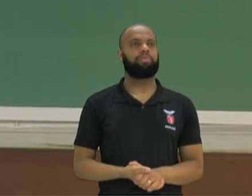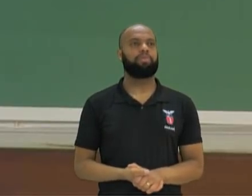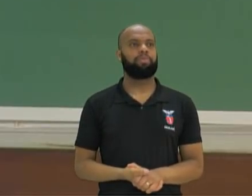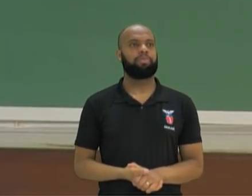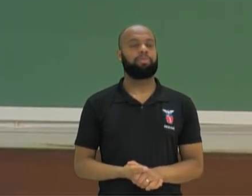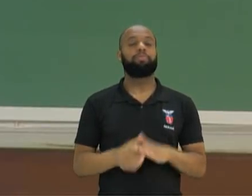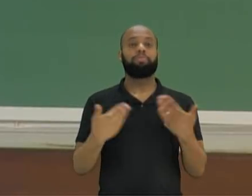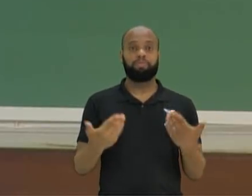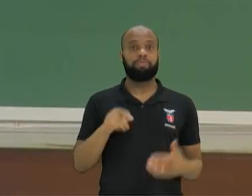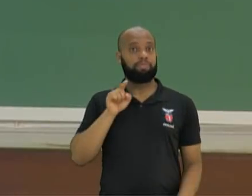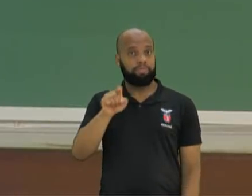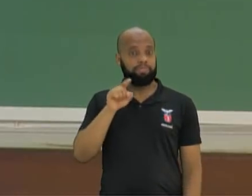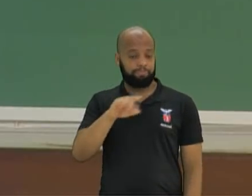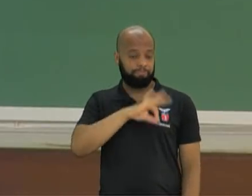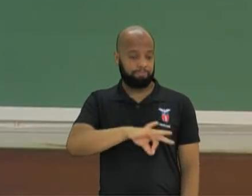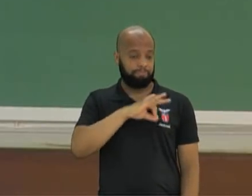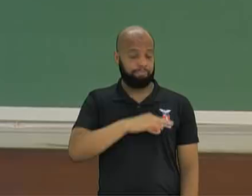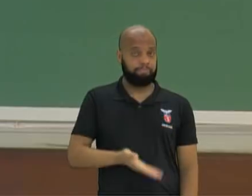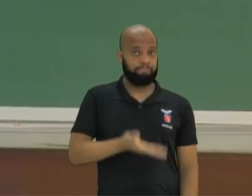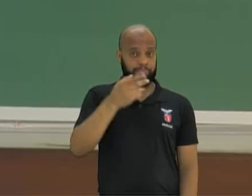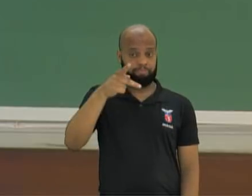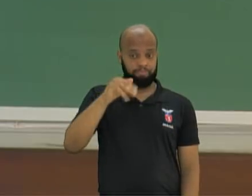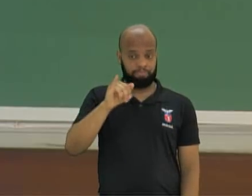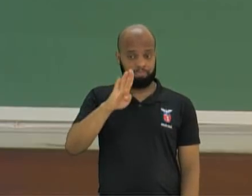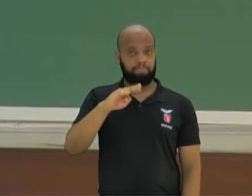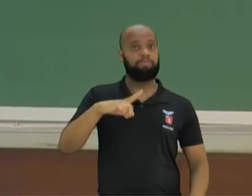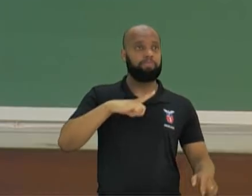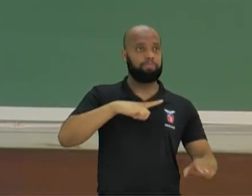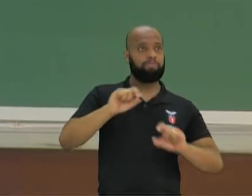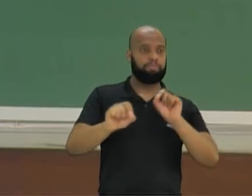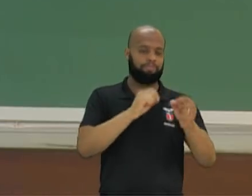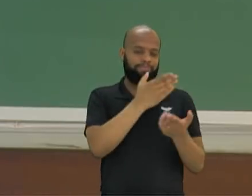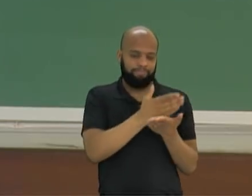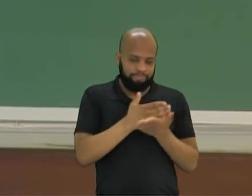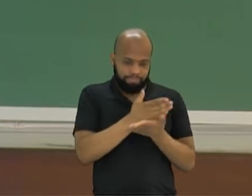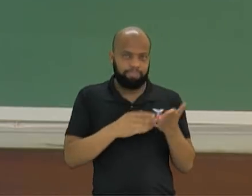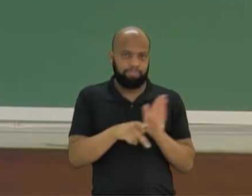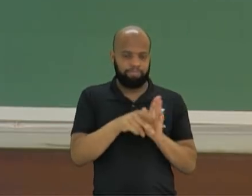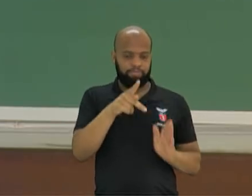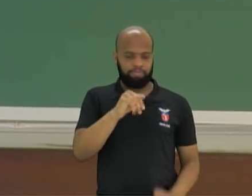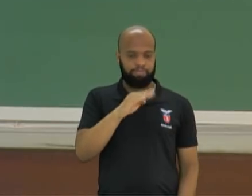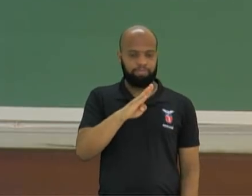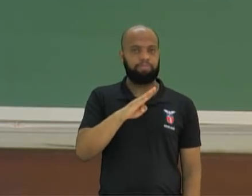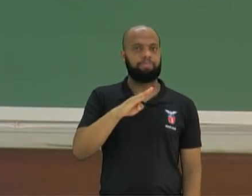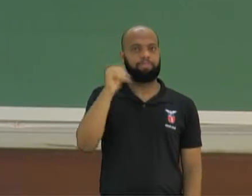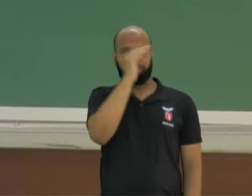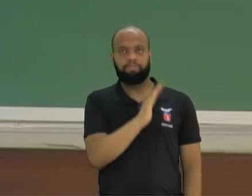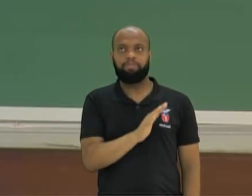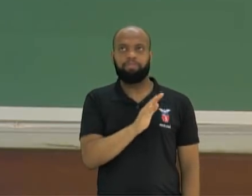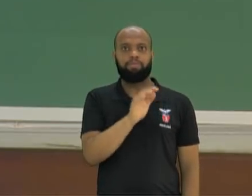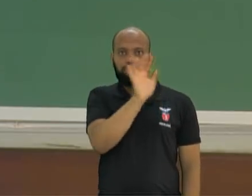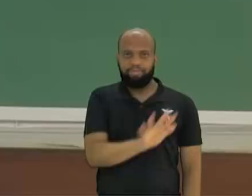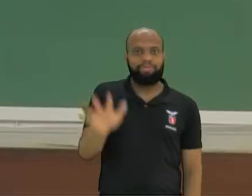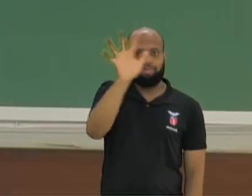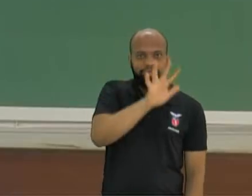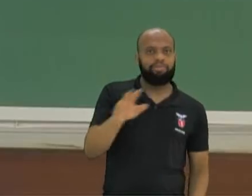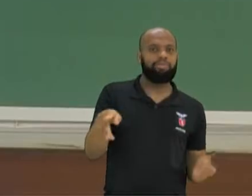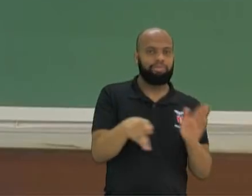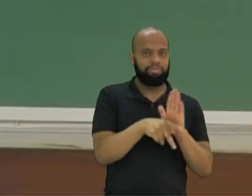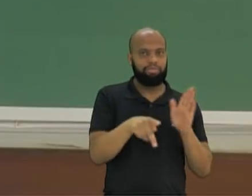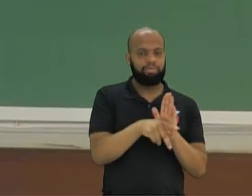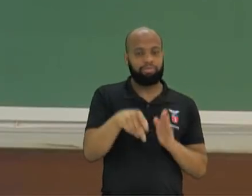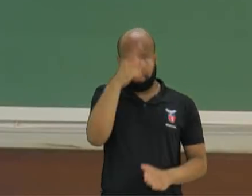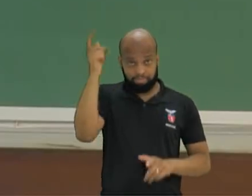A renda per capita é reflexo do aumento do PIB, né? O PIB é dividido, o PIB nacional, pelos habitantes, e eu tenho uma renda por